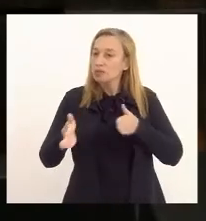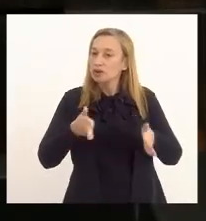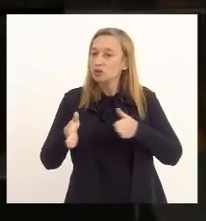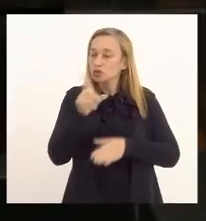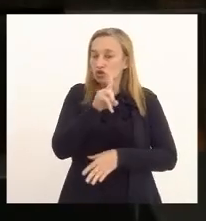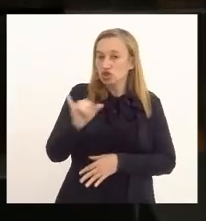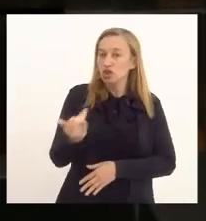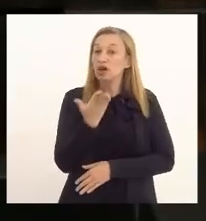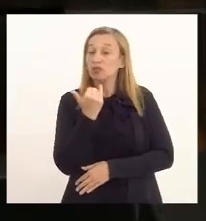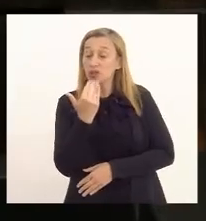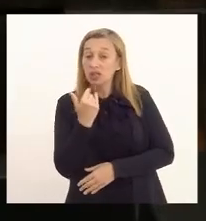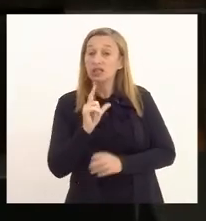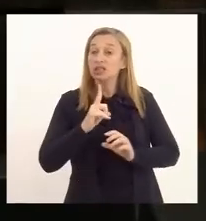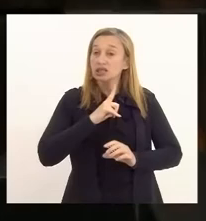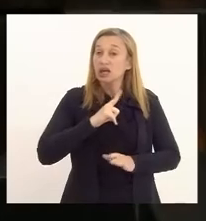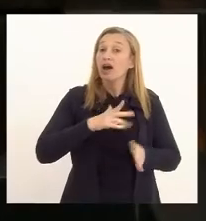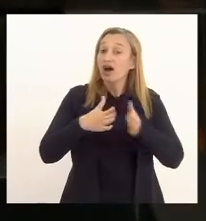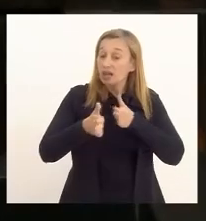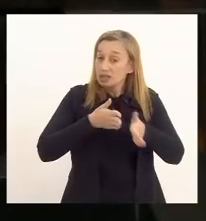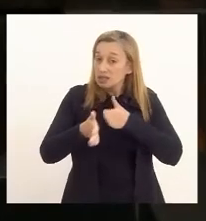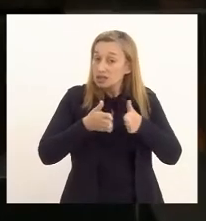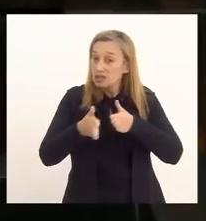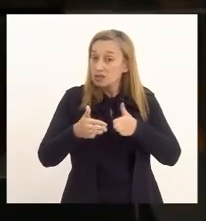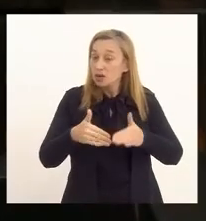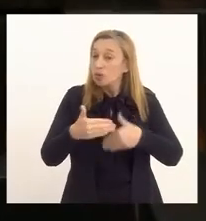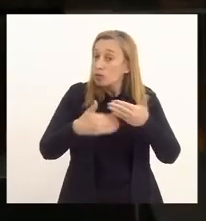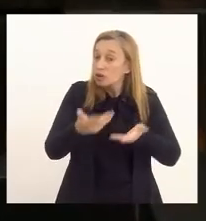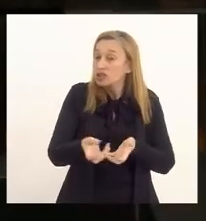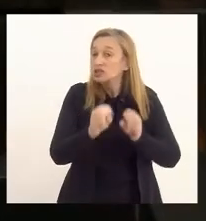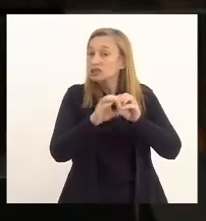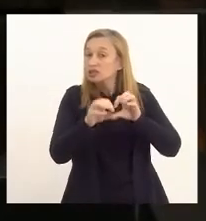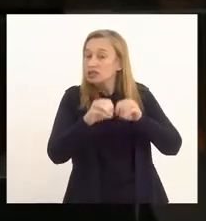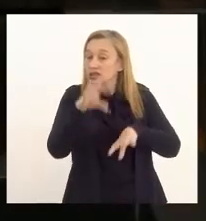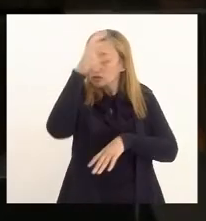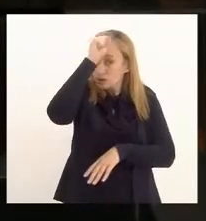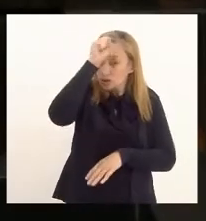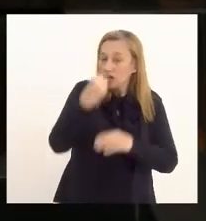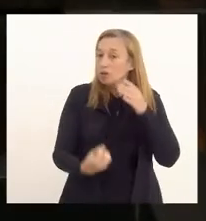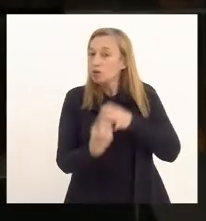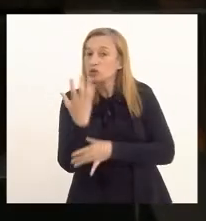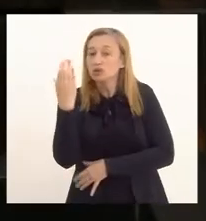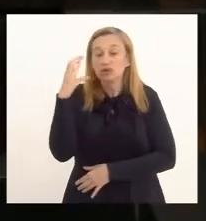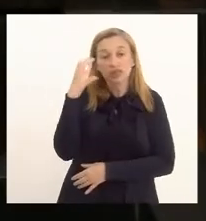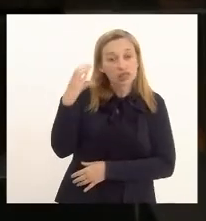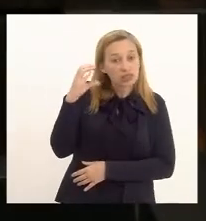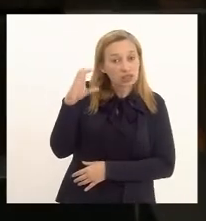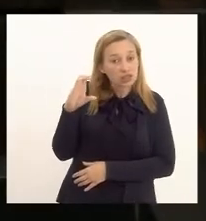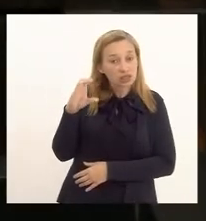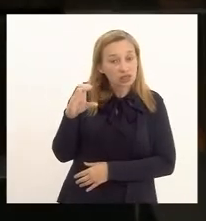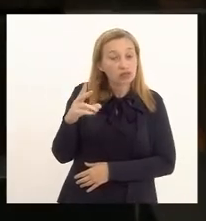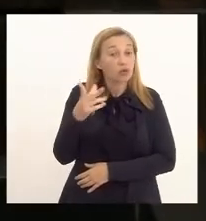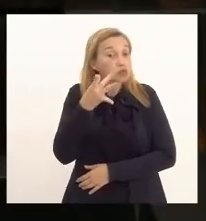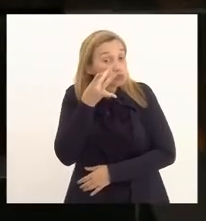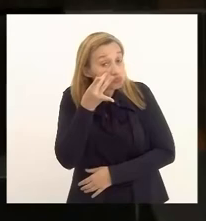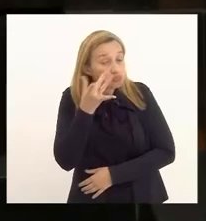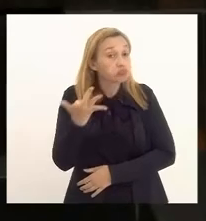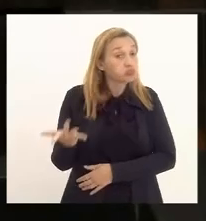alimentados e ter, então, acesso ao processo de ensino-aprendizagem, à produção científica, de forma